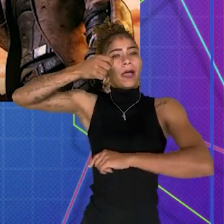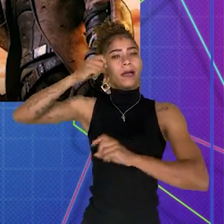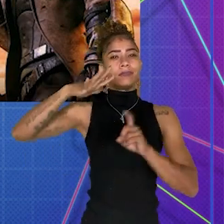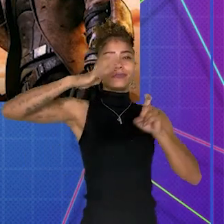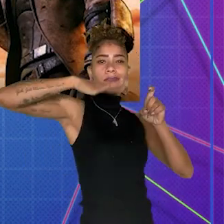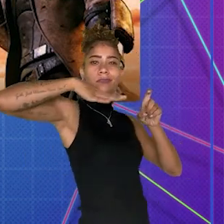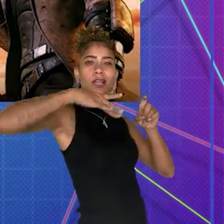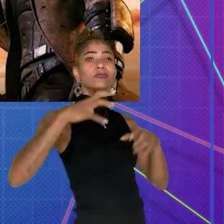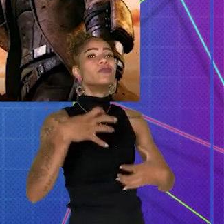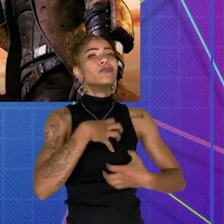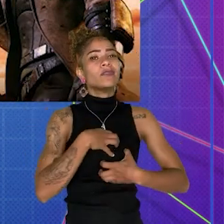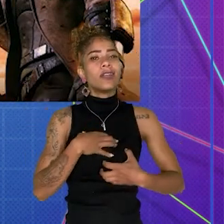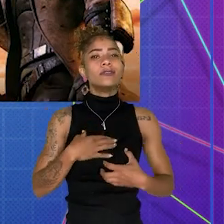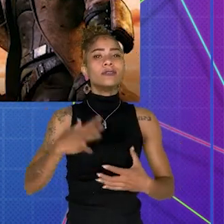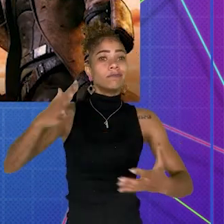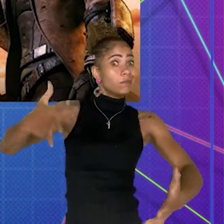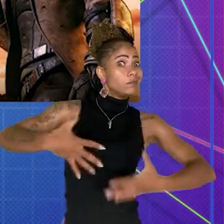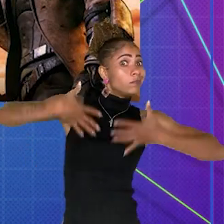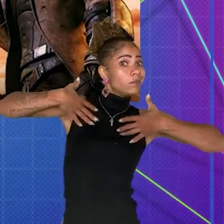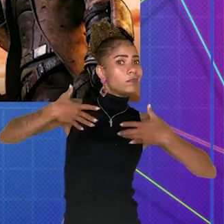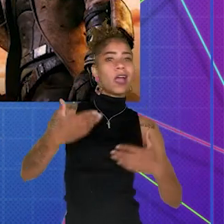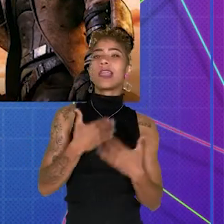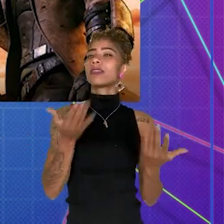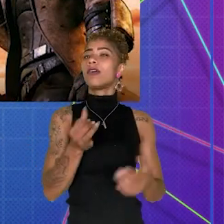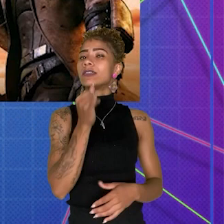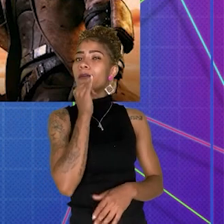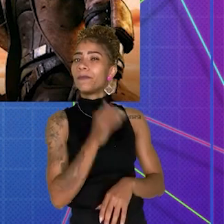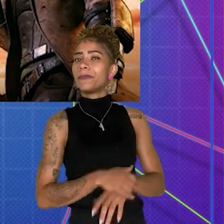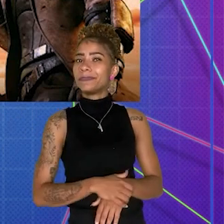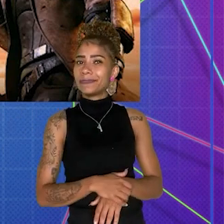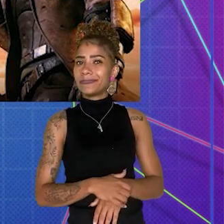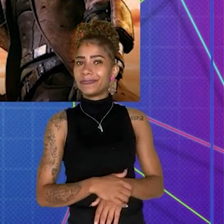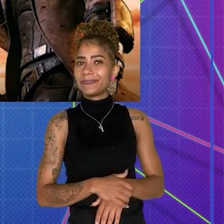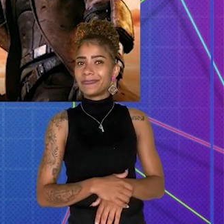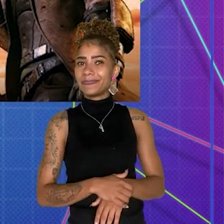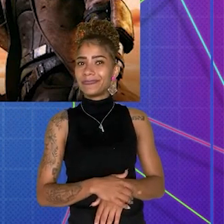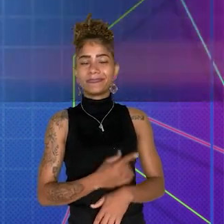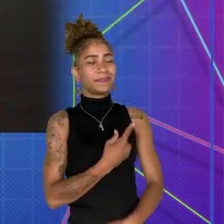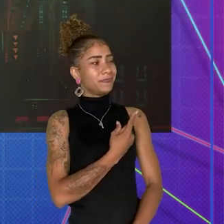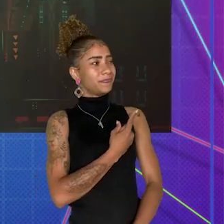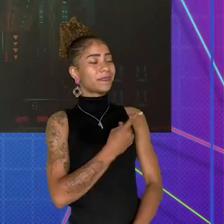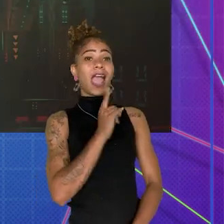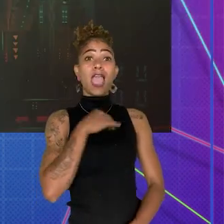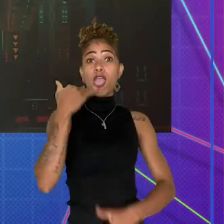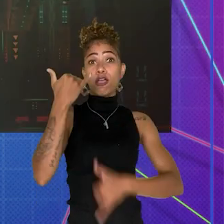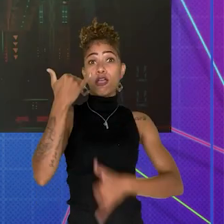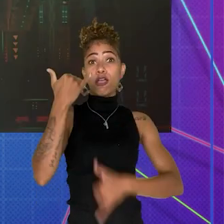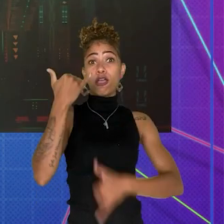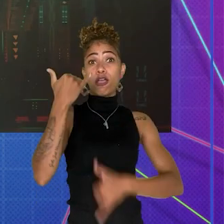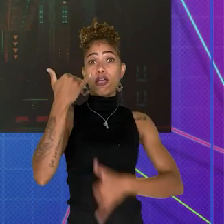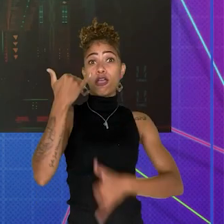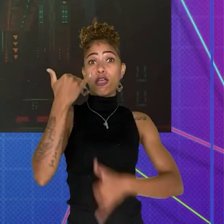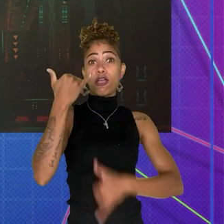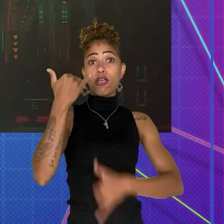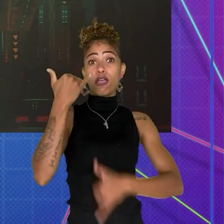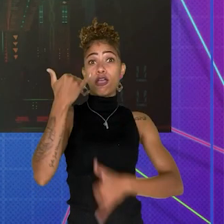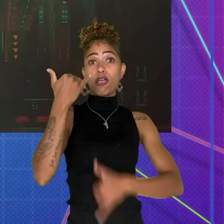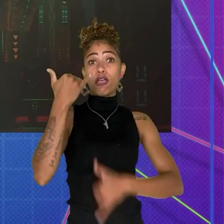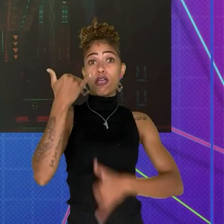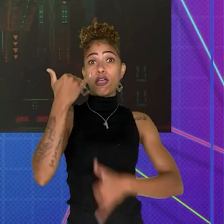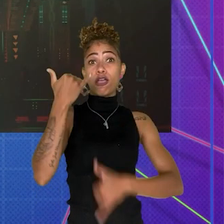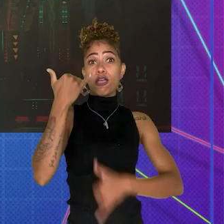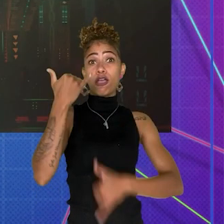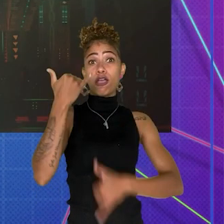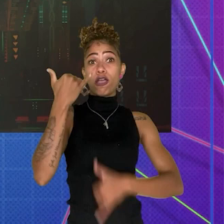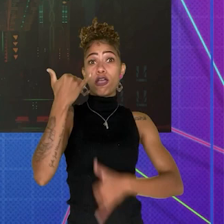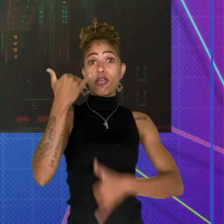mitos de uma forma inovadora e surpreendente. Que tal mais alguns exemplos? Transistor. Imagem de uma personagem do